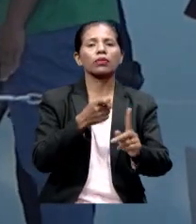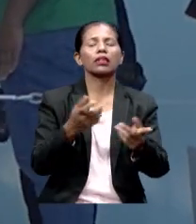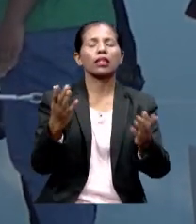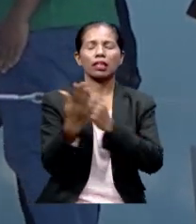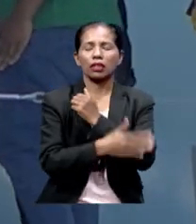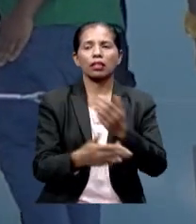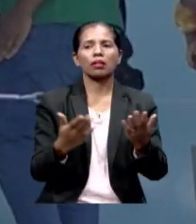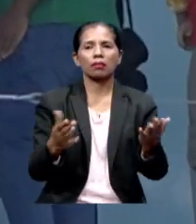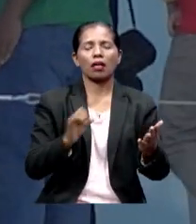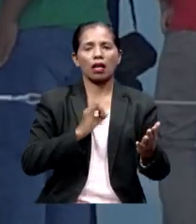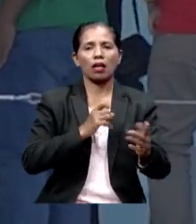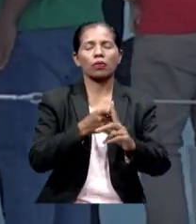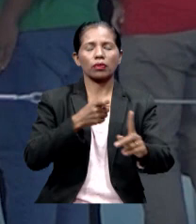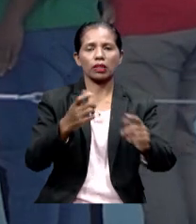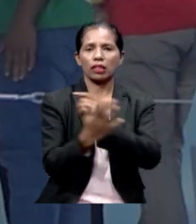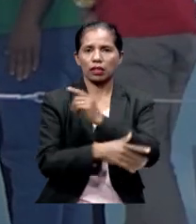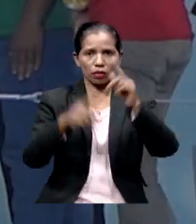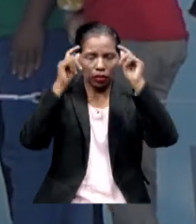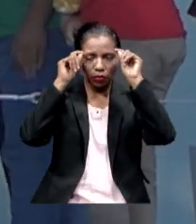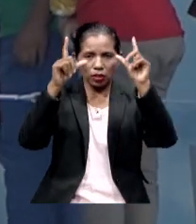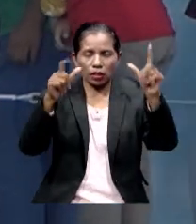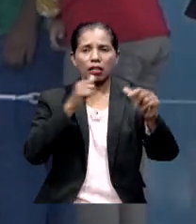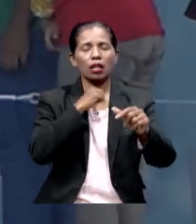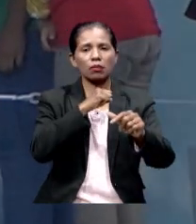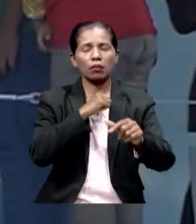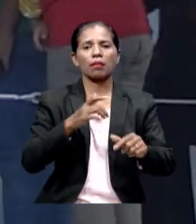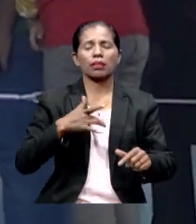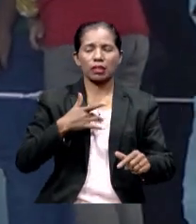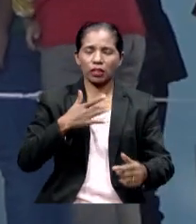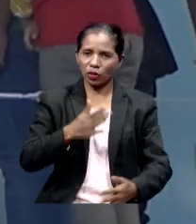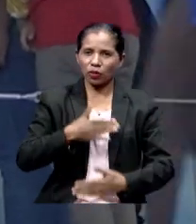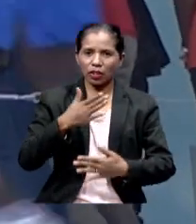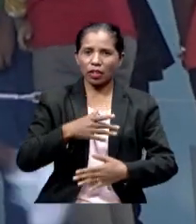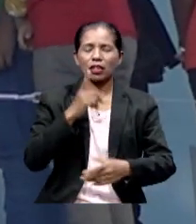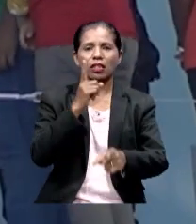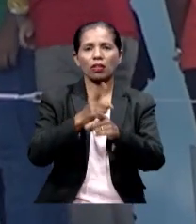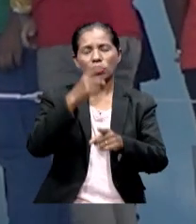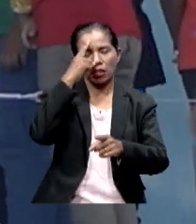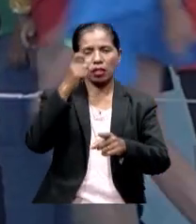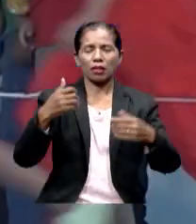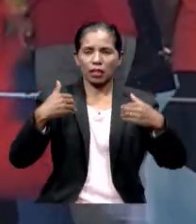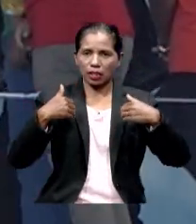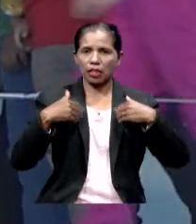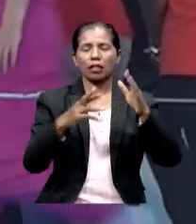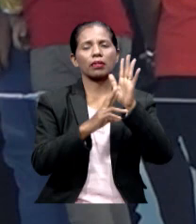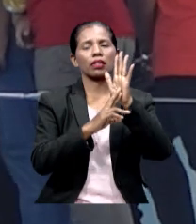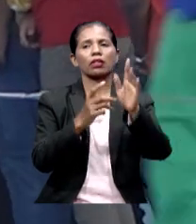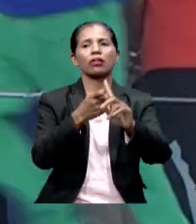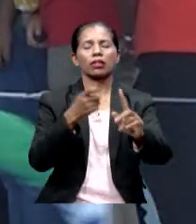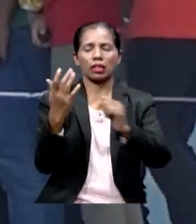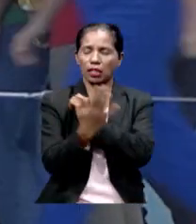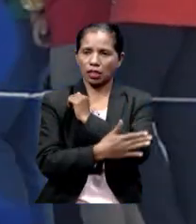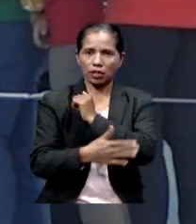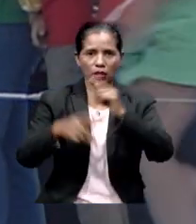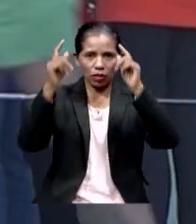Bahá'u Atanha, ou se na São Timor-Leste, o Papa sente contente de ter também a representante de ir na São